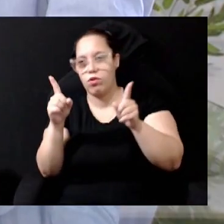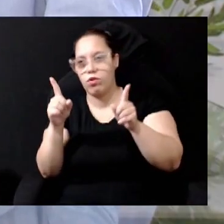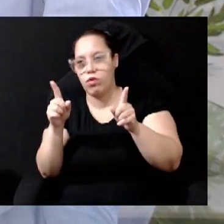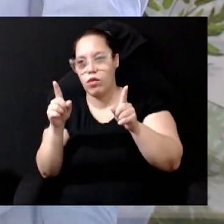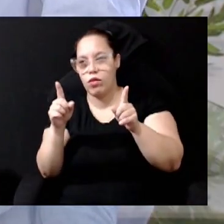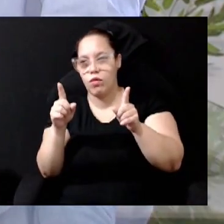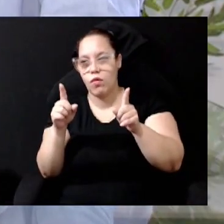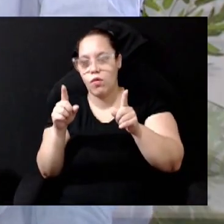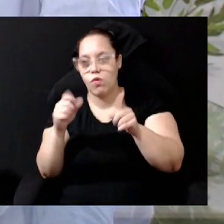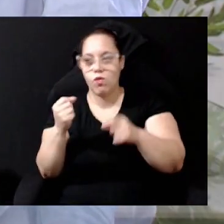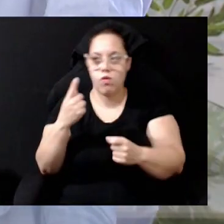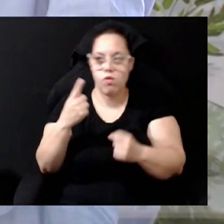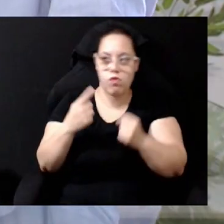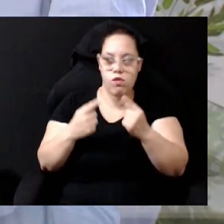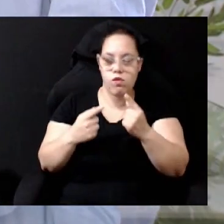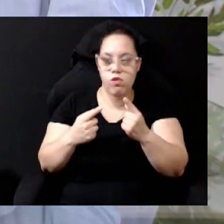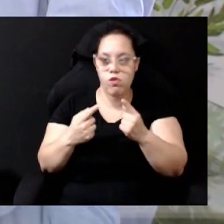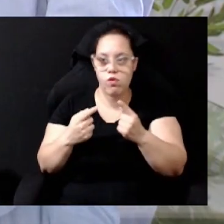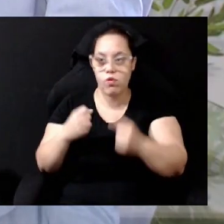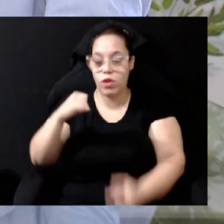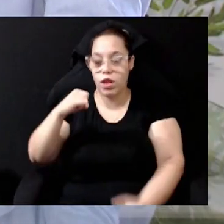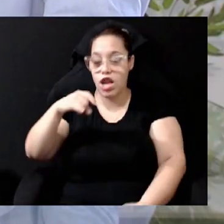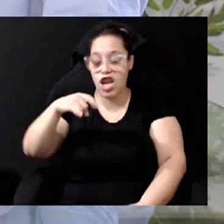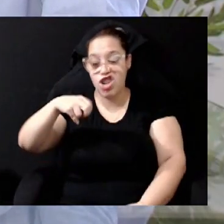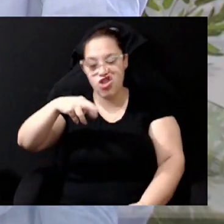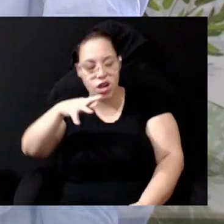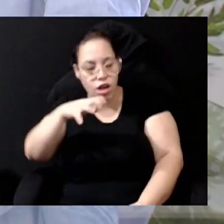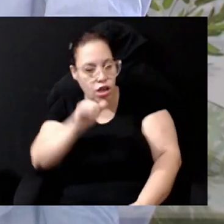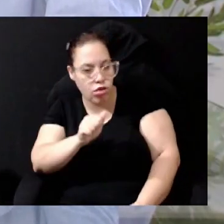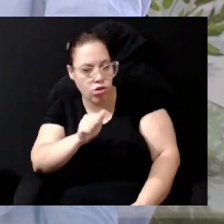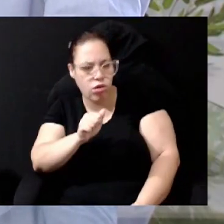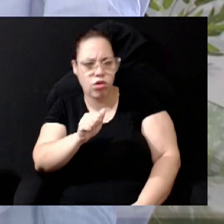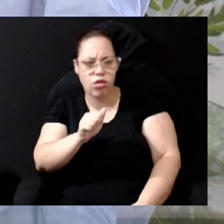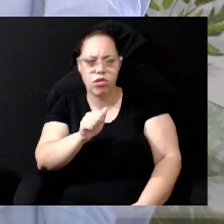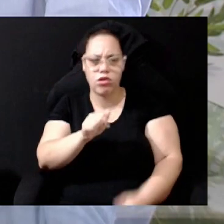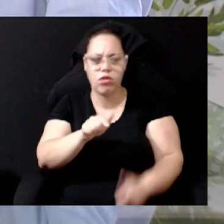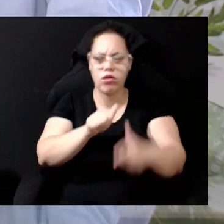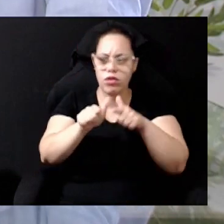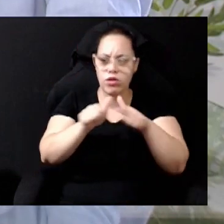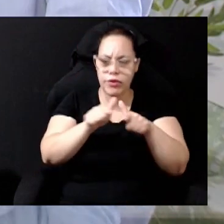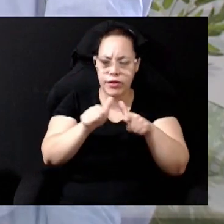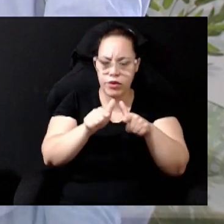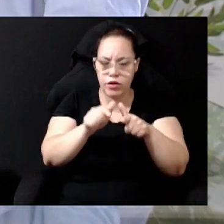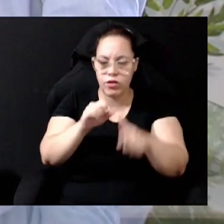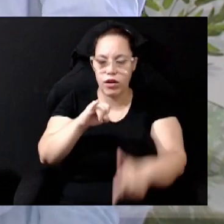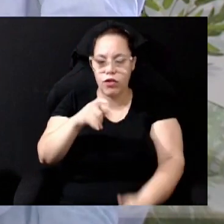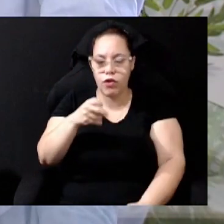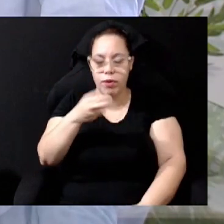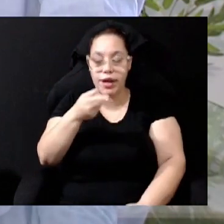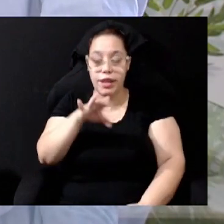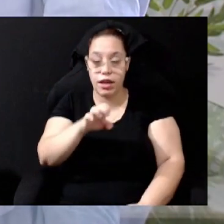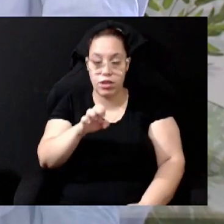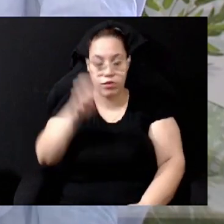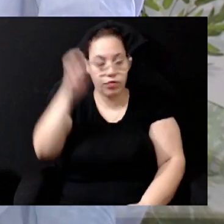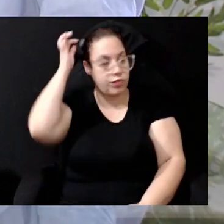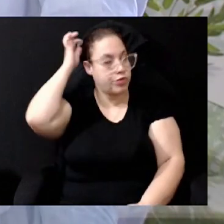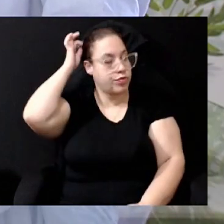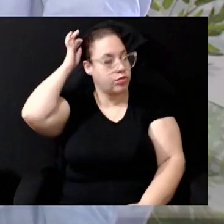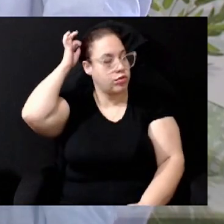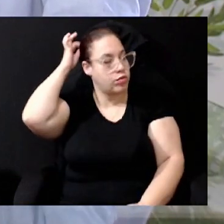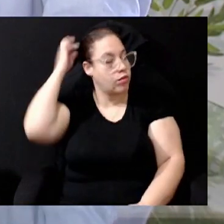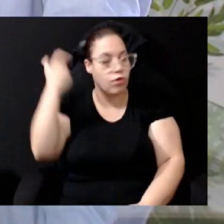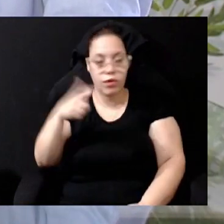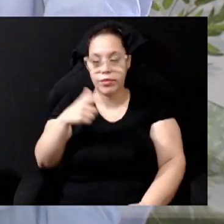forma indireta, estão trabalhando na informalidade. Essas pessoas não têm direito a